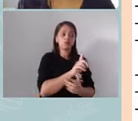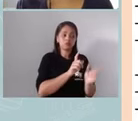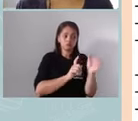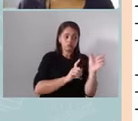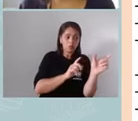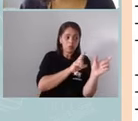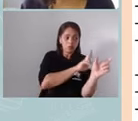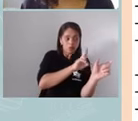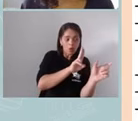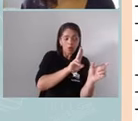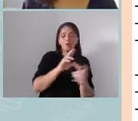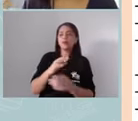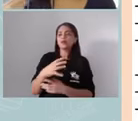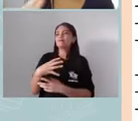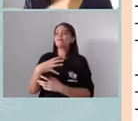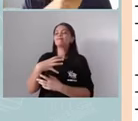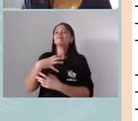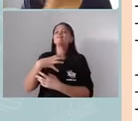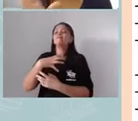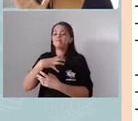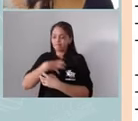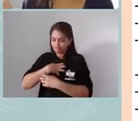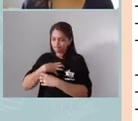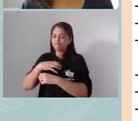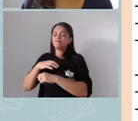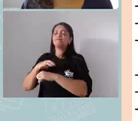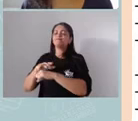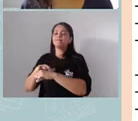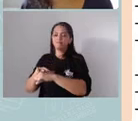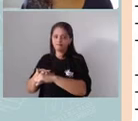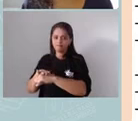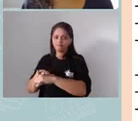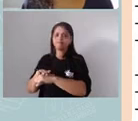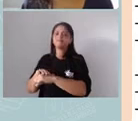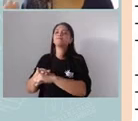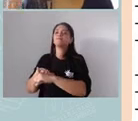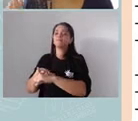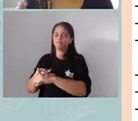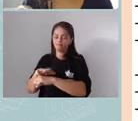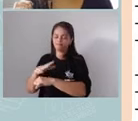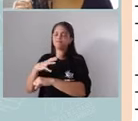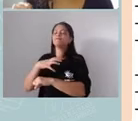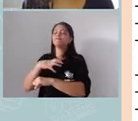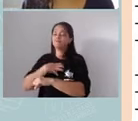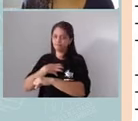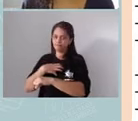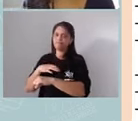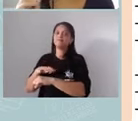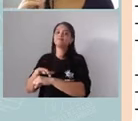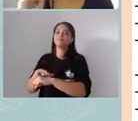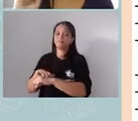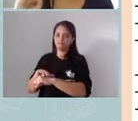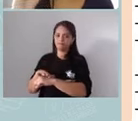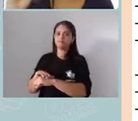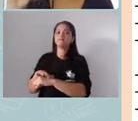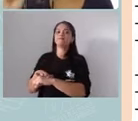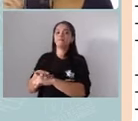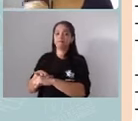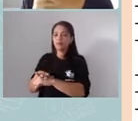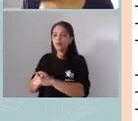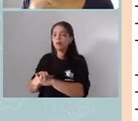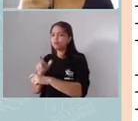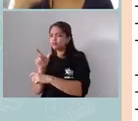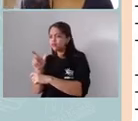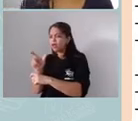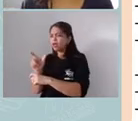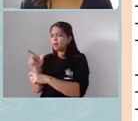E assintomático, esse A é o A de negação, vamos lembrar. Então, assintomático é justamente aquele indivíduo